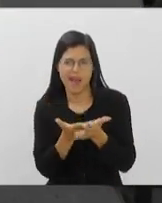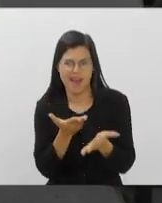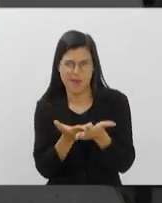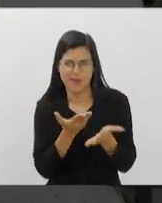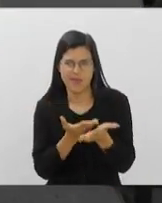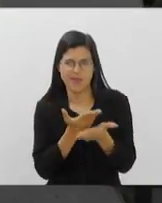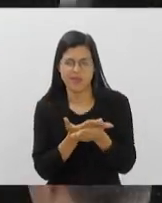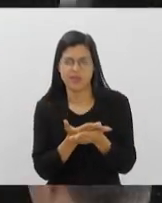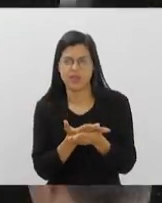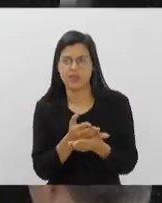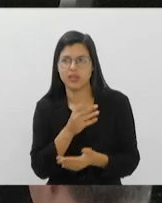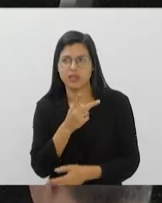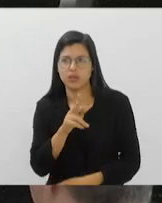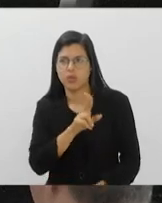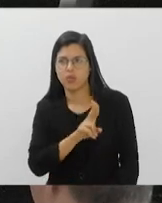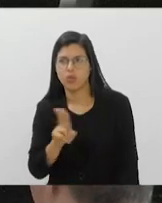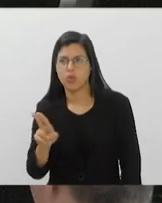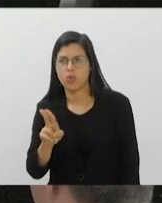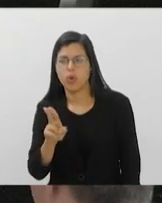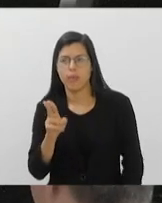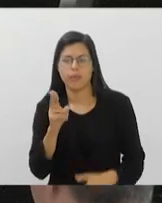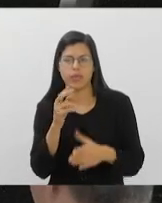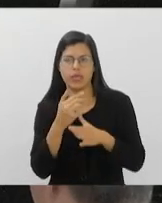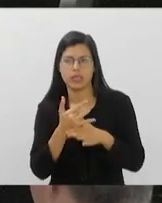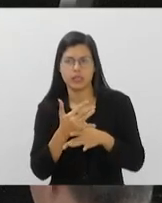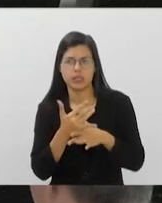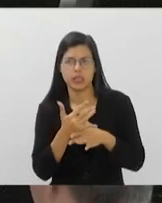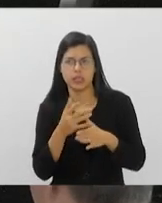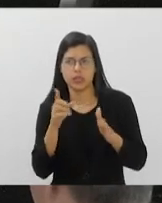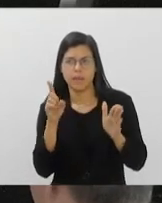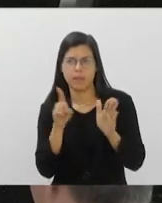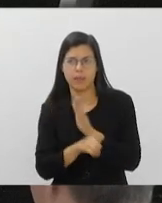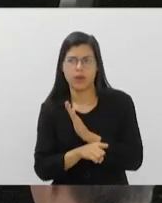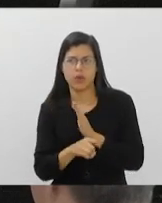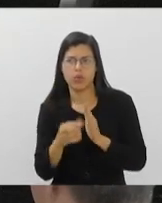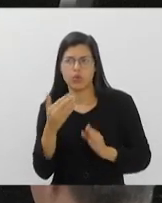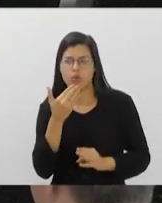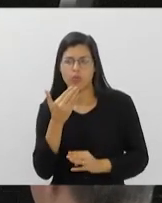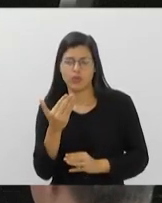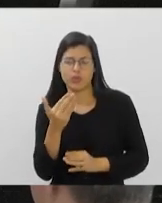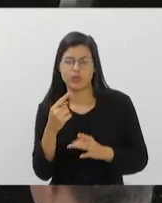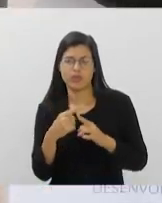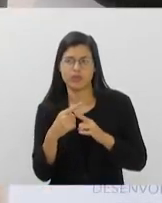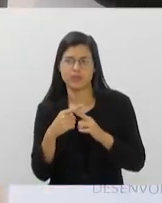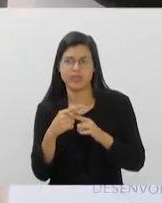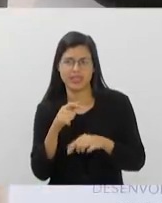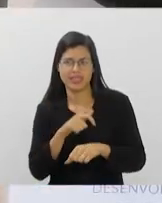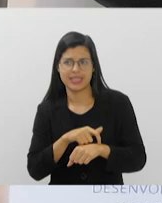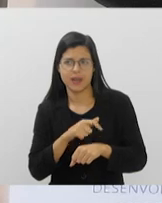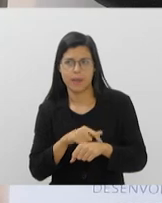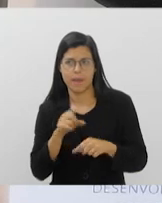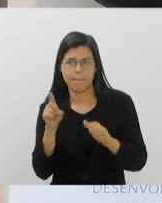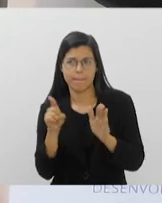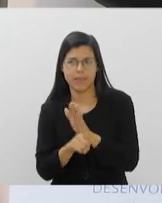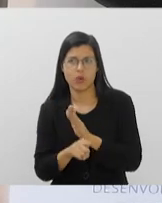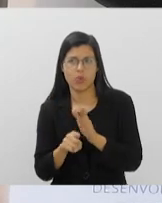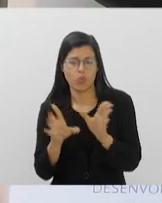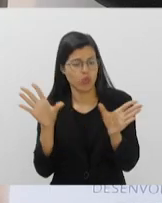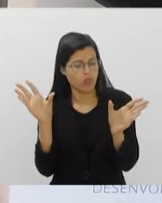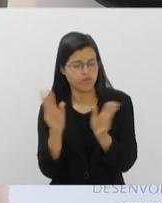gentileza seu nome município e a pergunta eh pediria por conta do da hora a que as perguntas foram mais